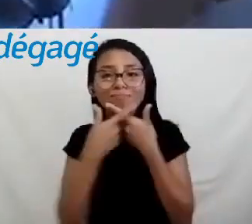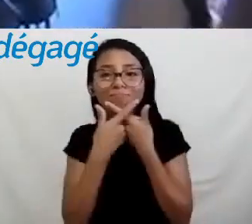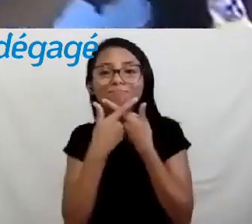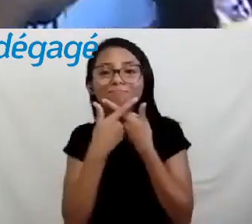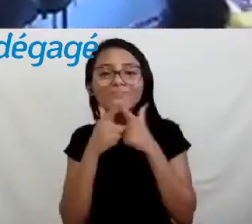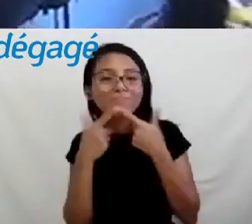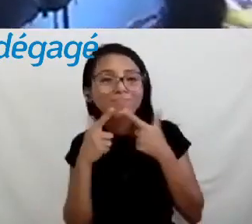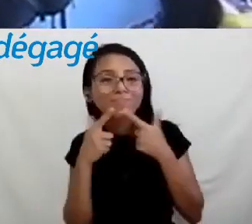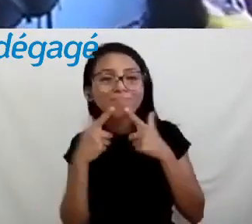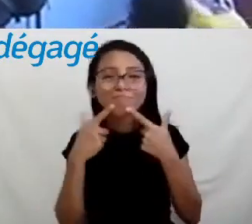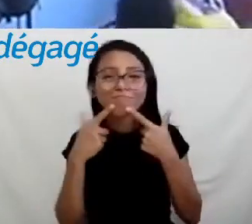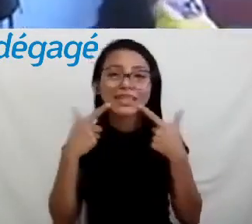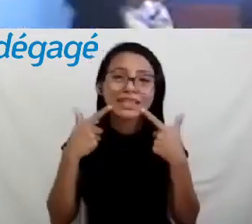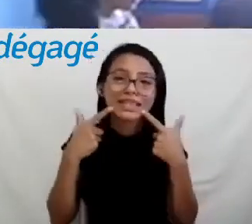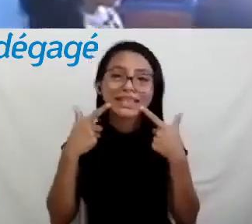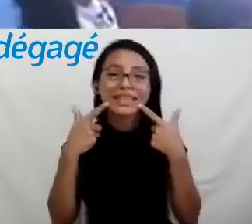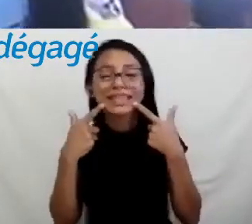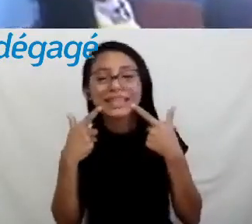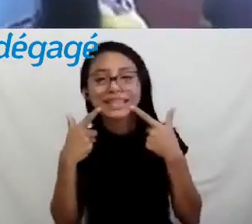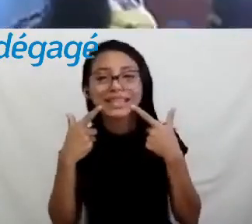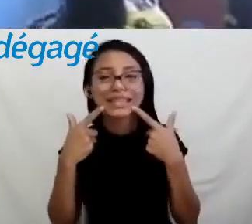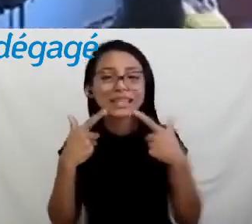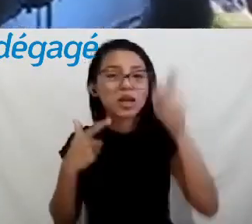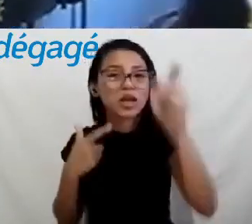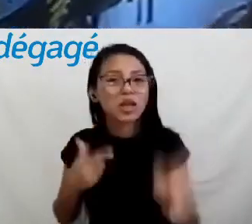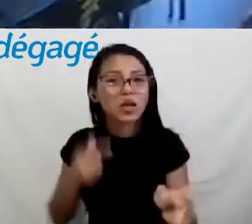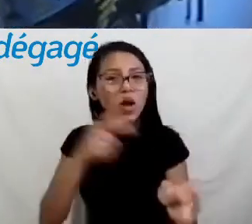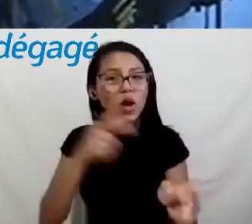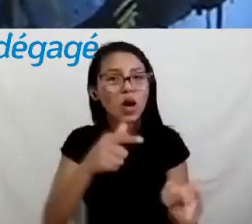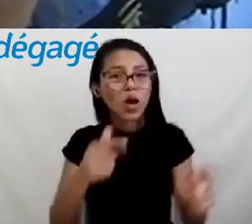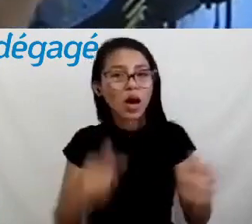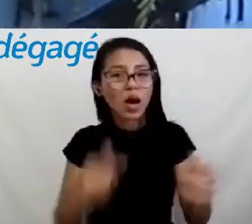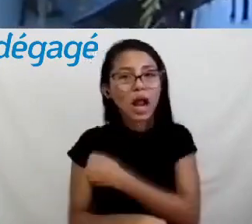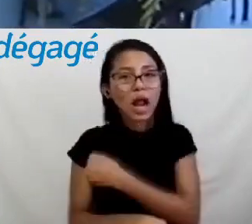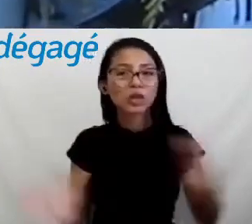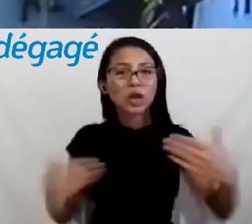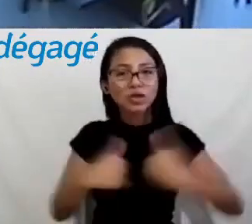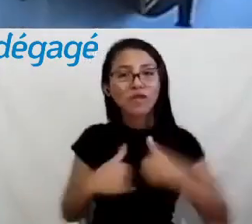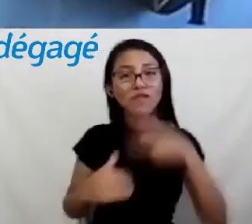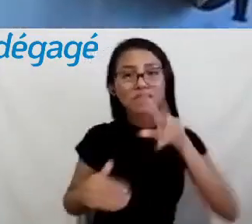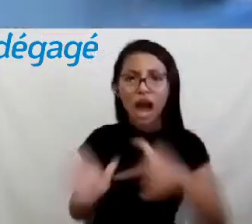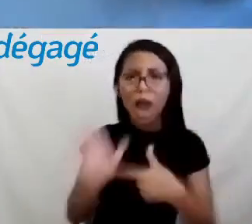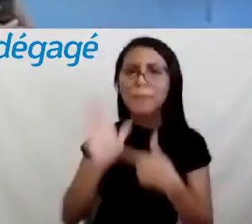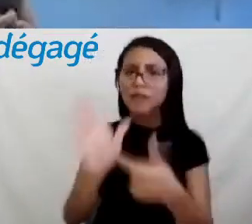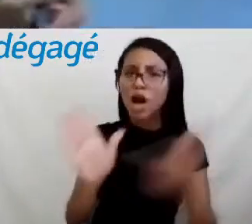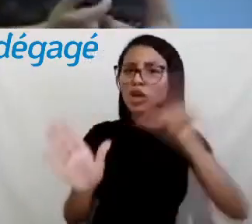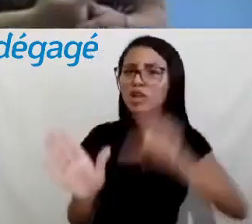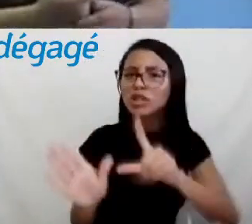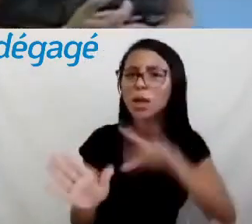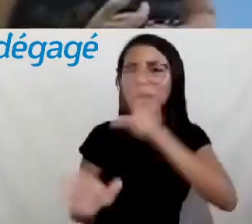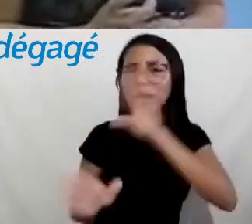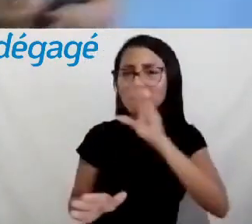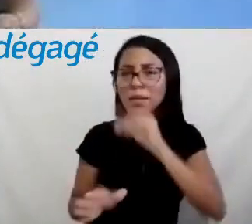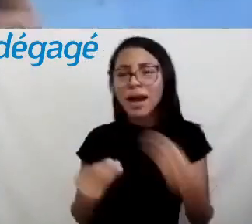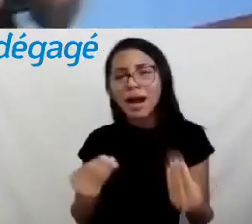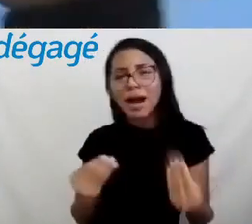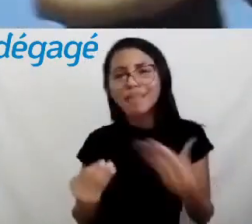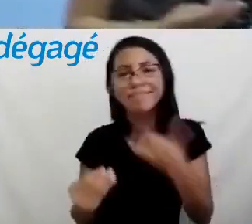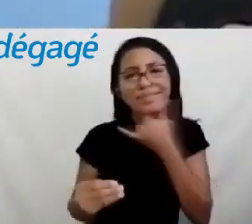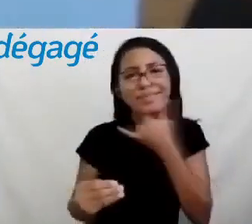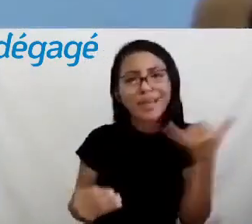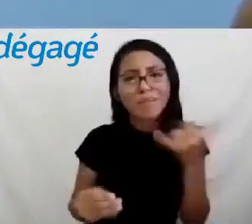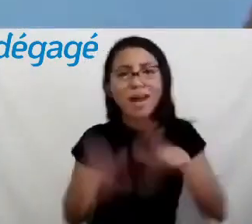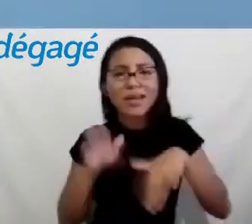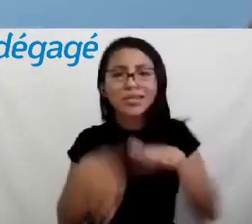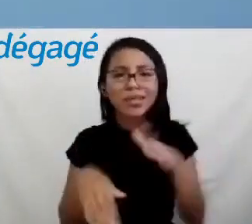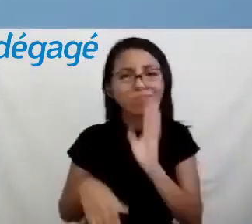sabe, se ele vai se apresentar ou não, sabe, às vezes a gente tem muito esse a gente ainda